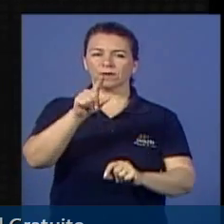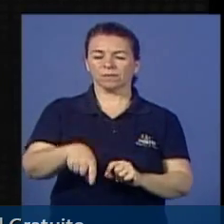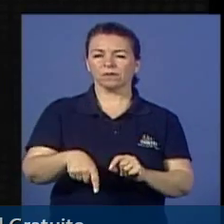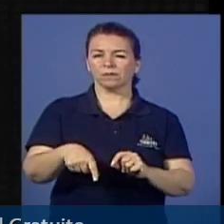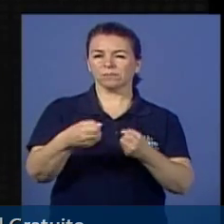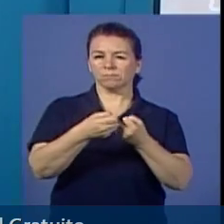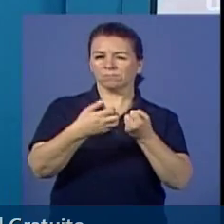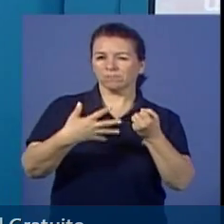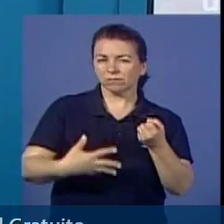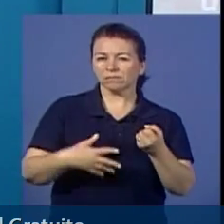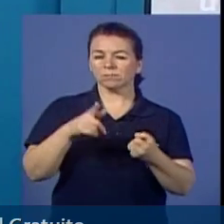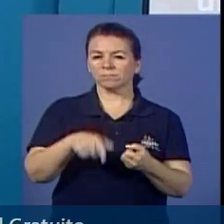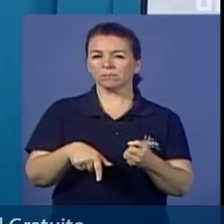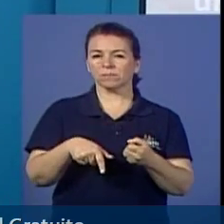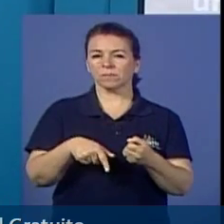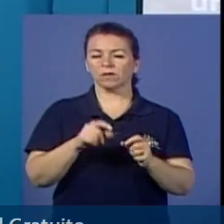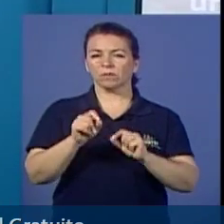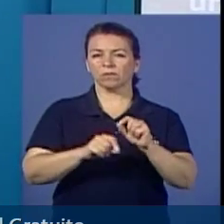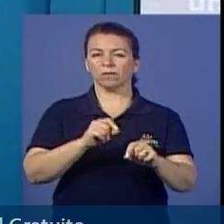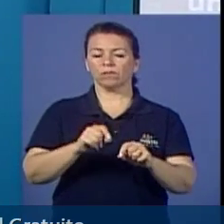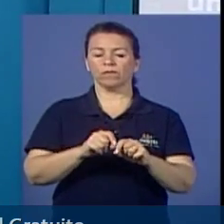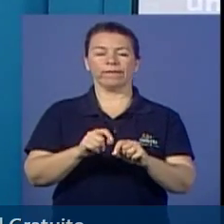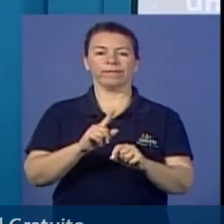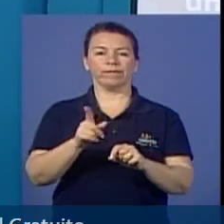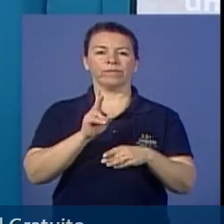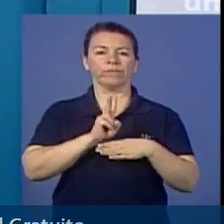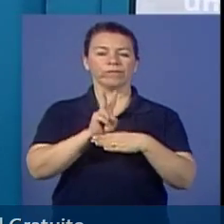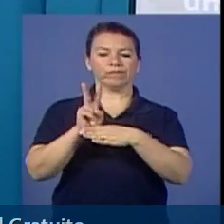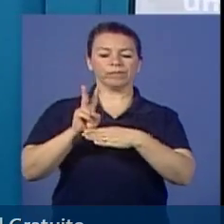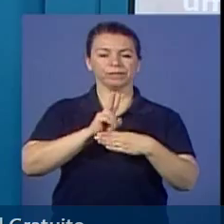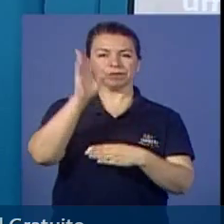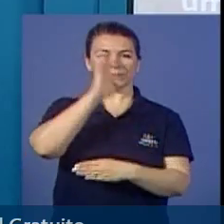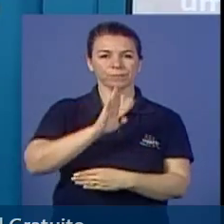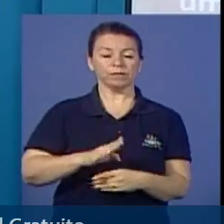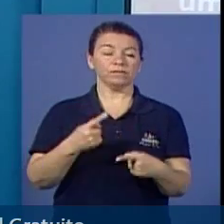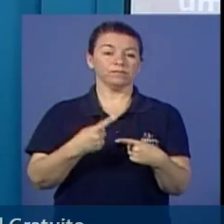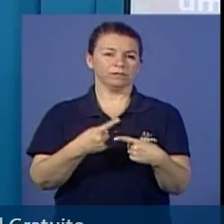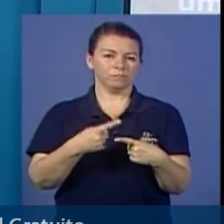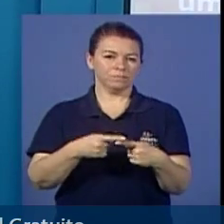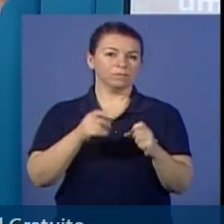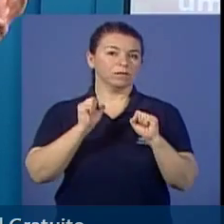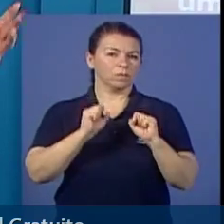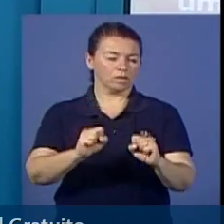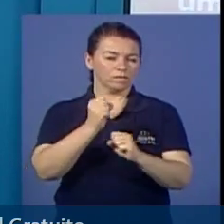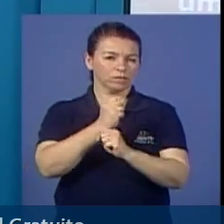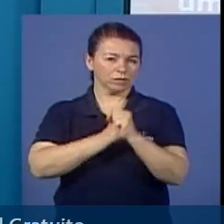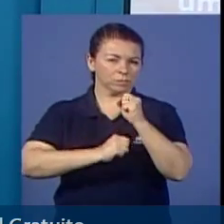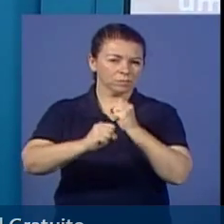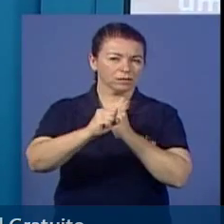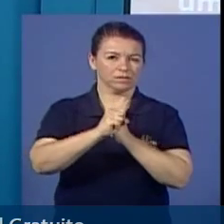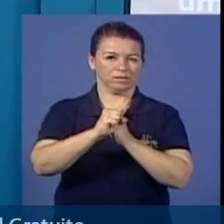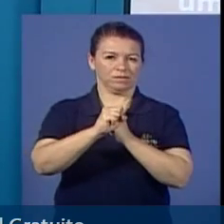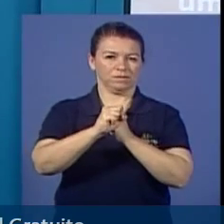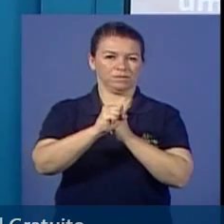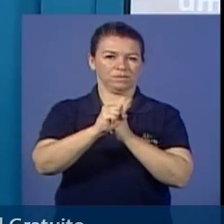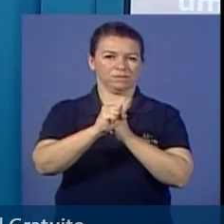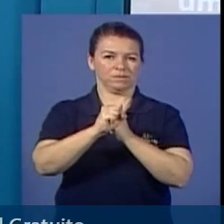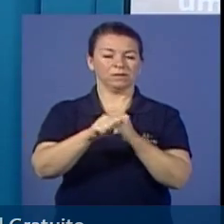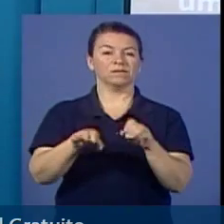bem específicos. A defesa do Brasil, a ameaça socialista e comunista.